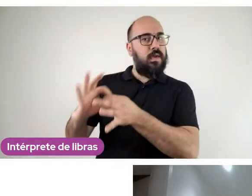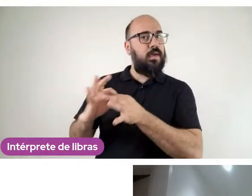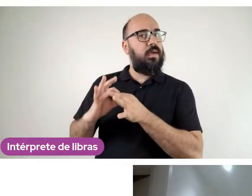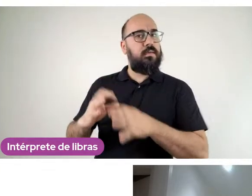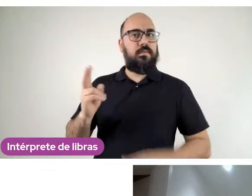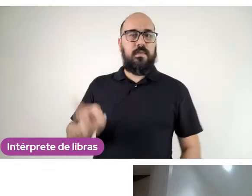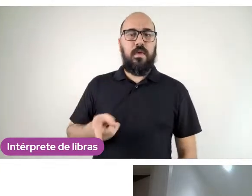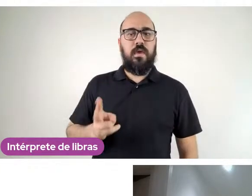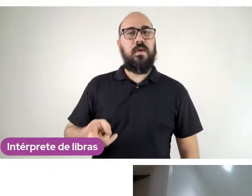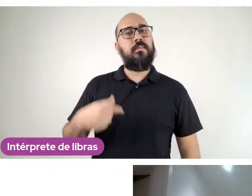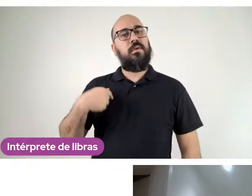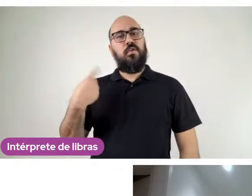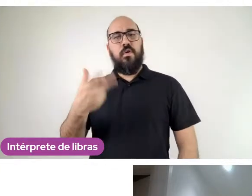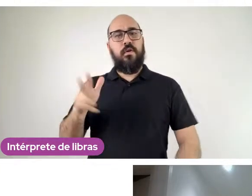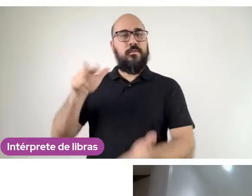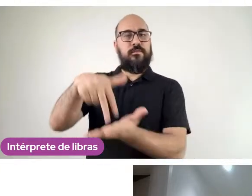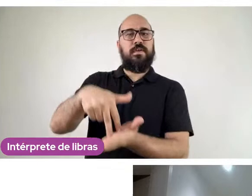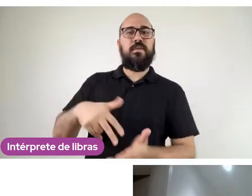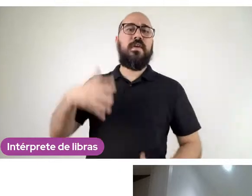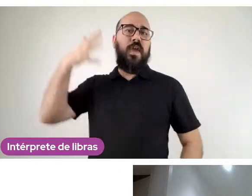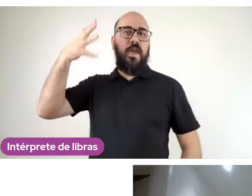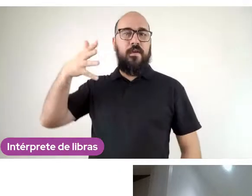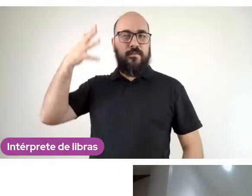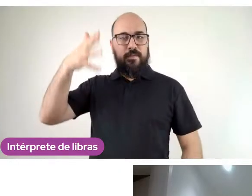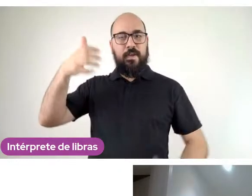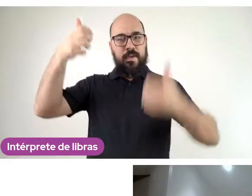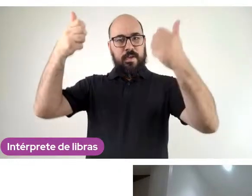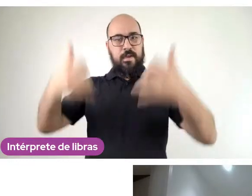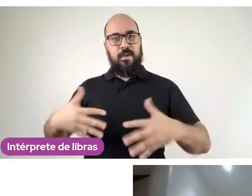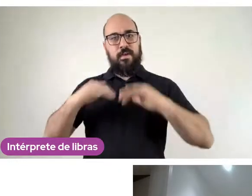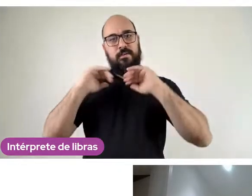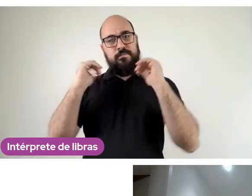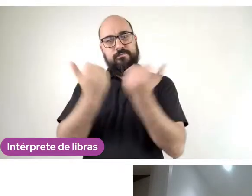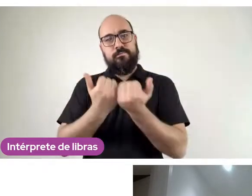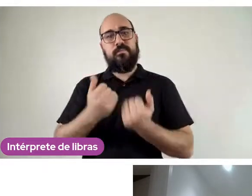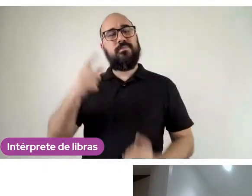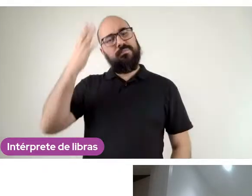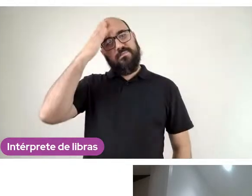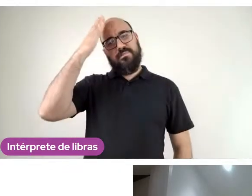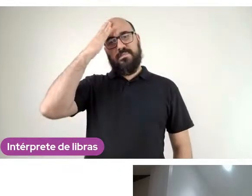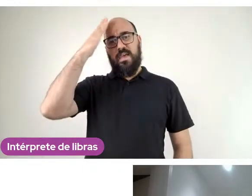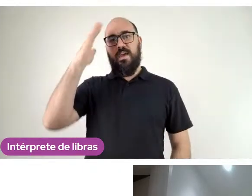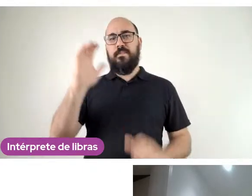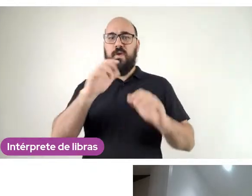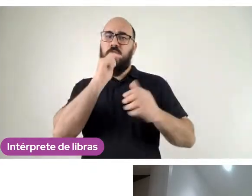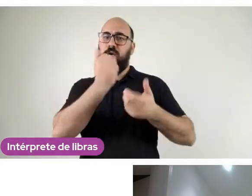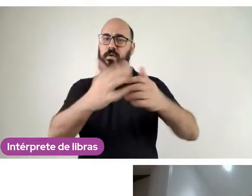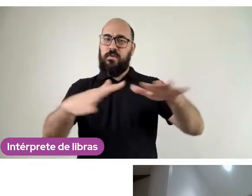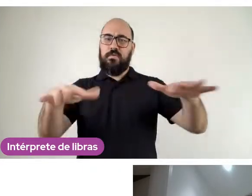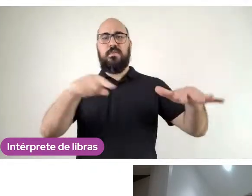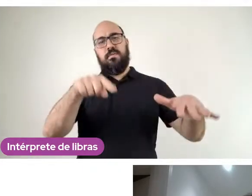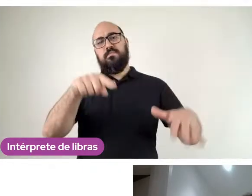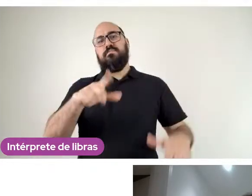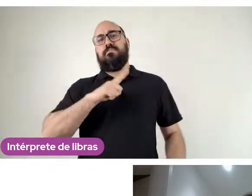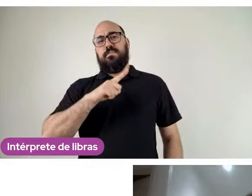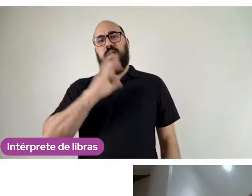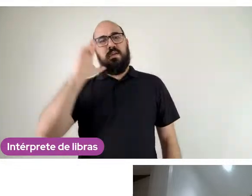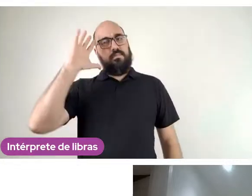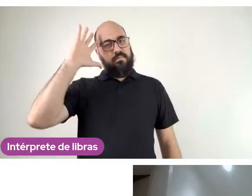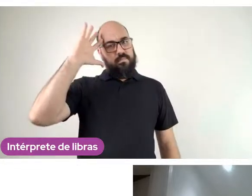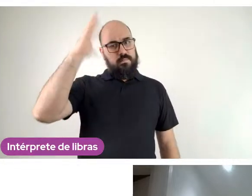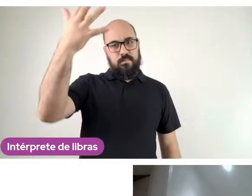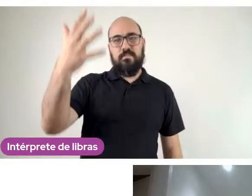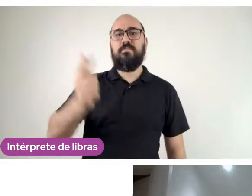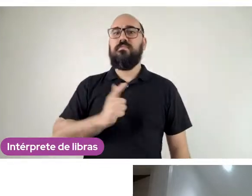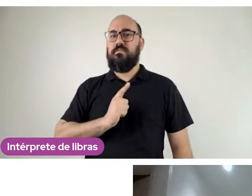belo evento, falando sobre o oceano, que é a solução, né? Acho que está todo mundo repetindo isso, e eu endosso também, porque